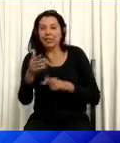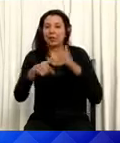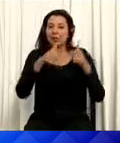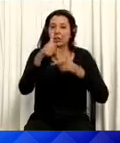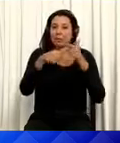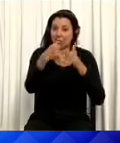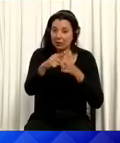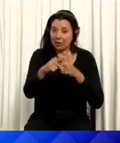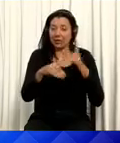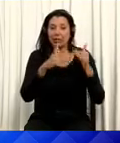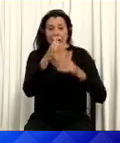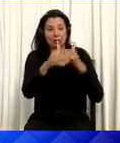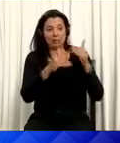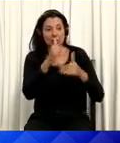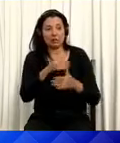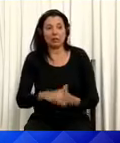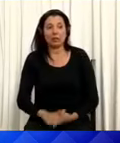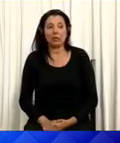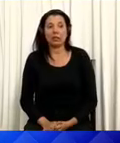você desenvolve.